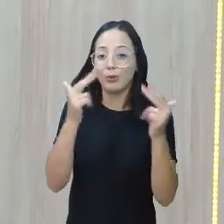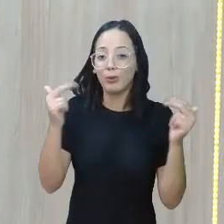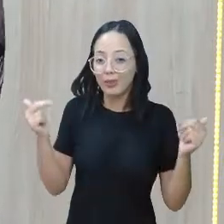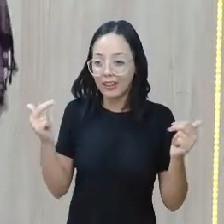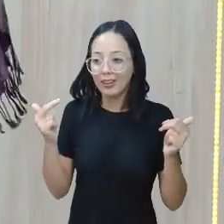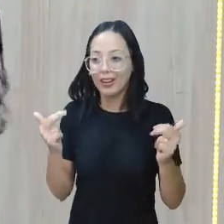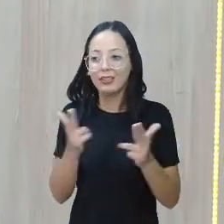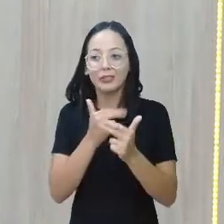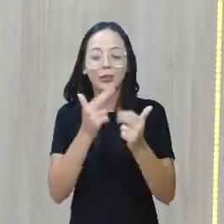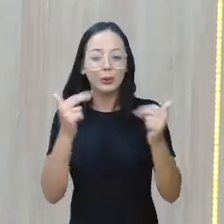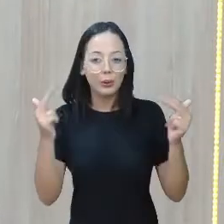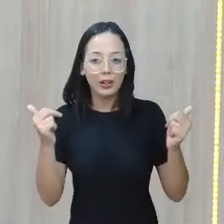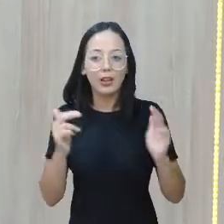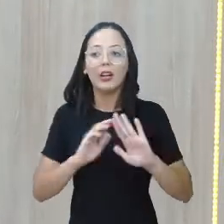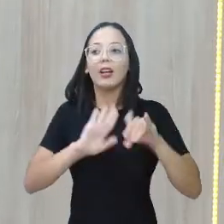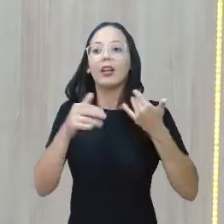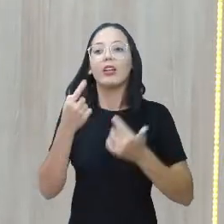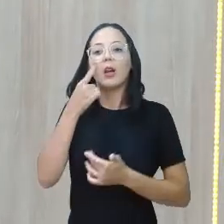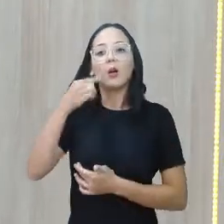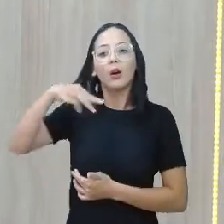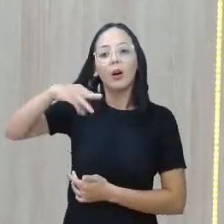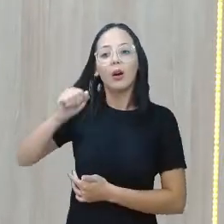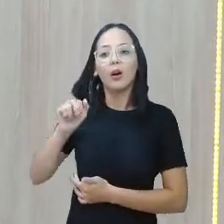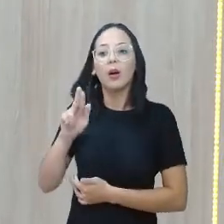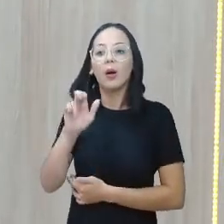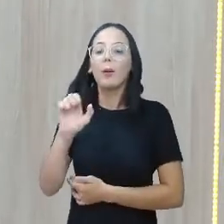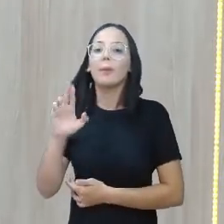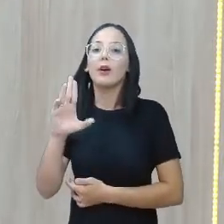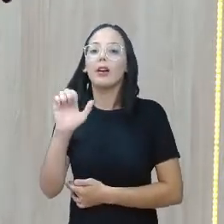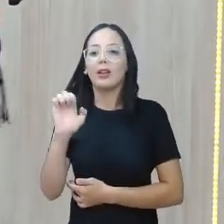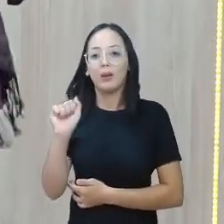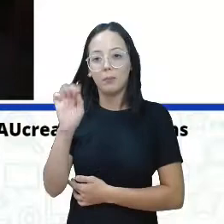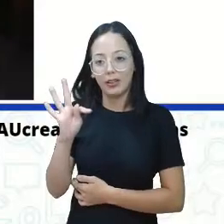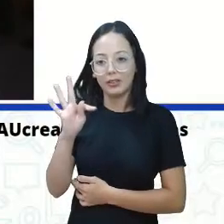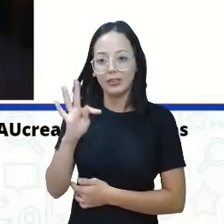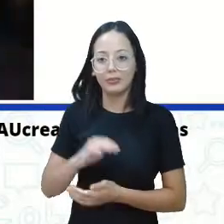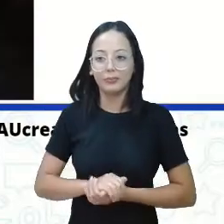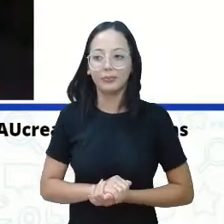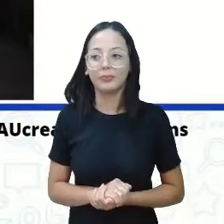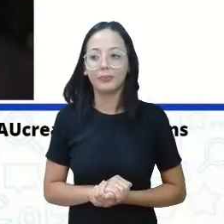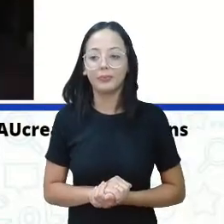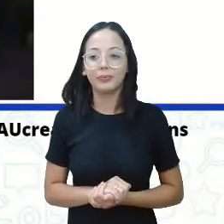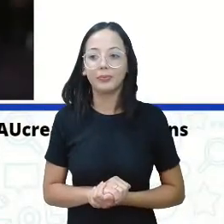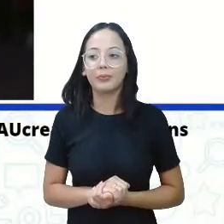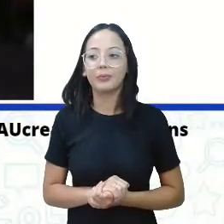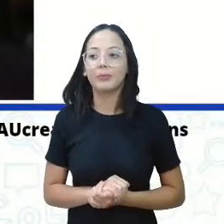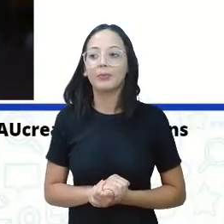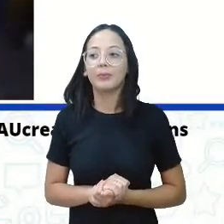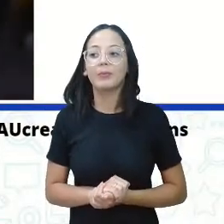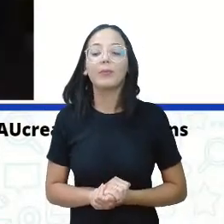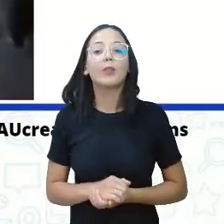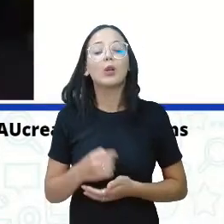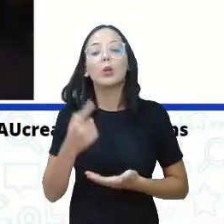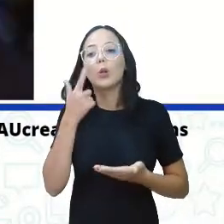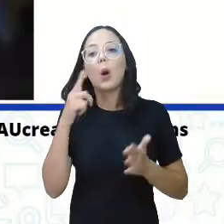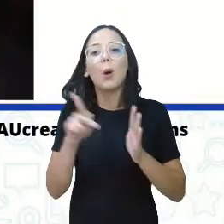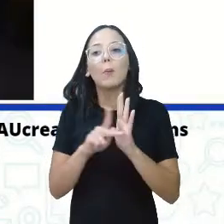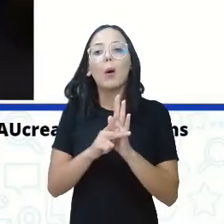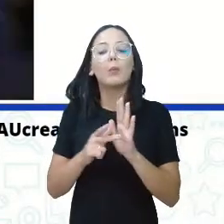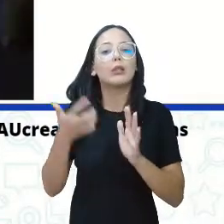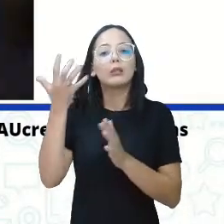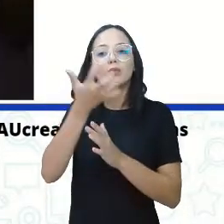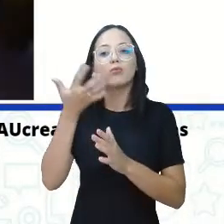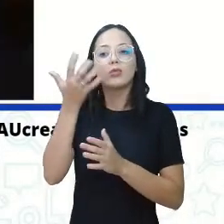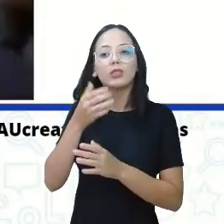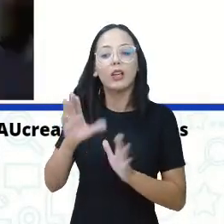jamais, nunca. Mangue Beat. Bom, aqui ó, um palinho do Mangue Beat.